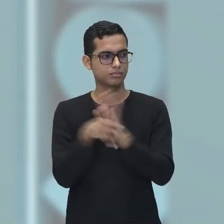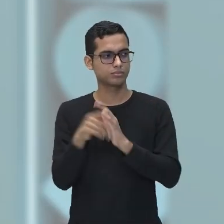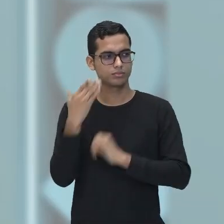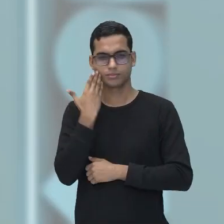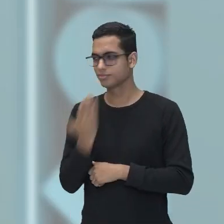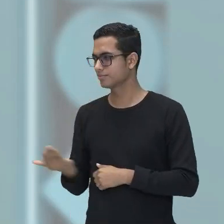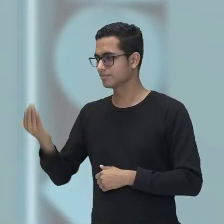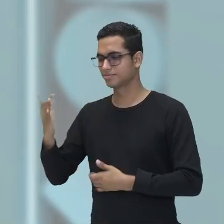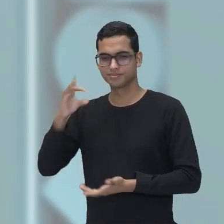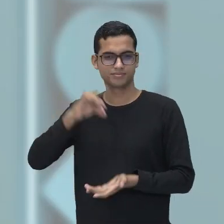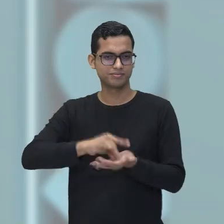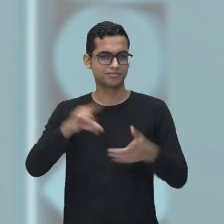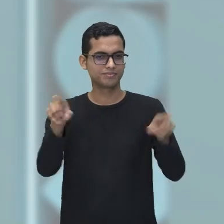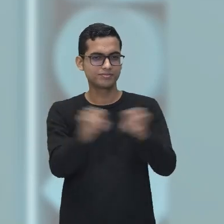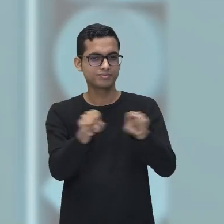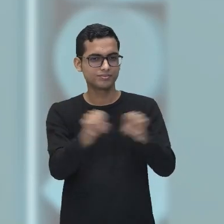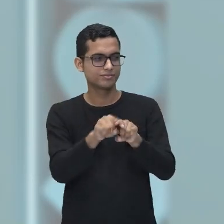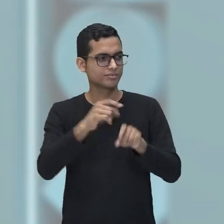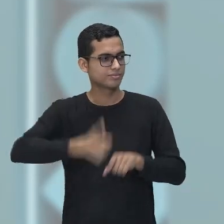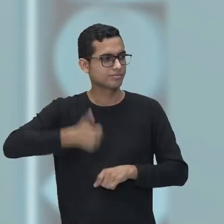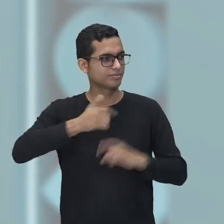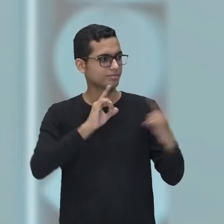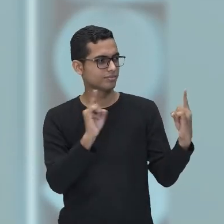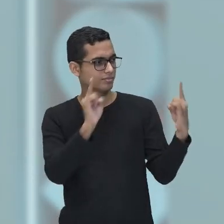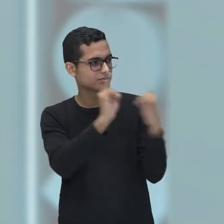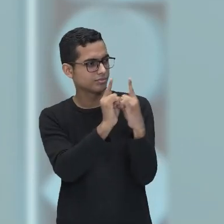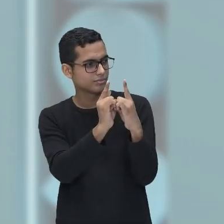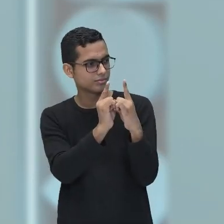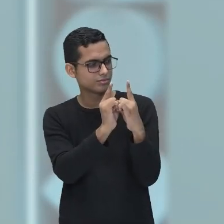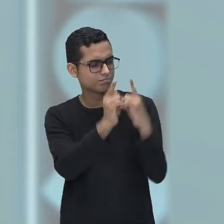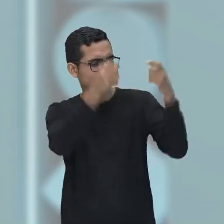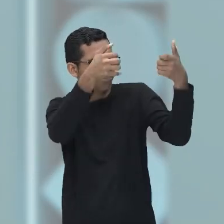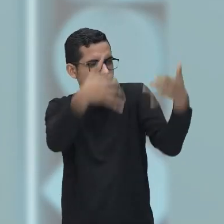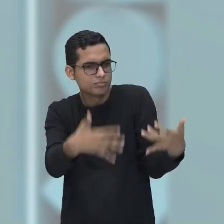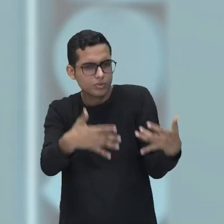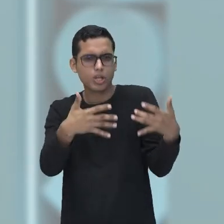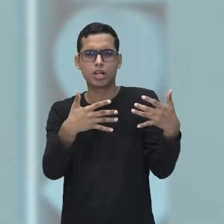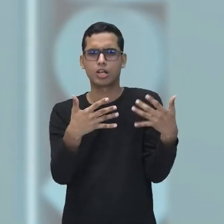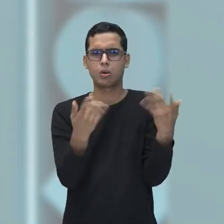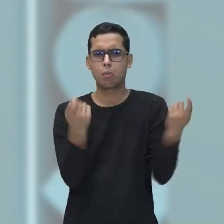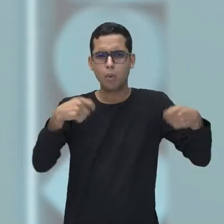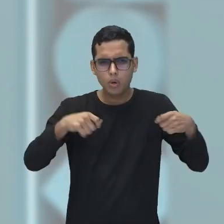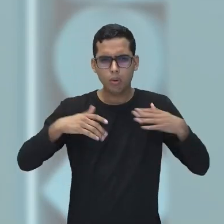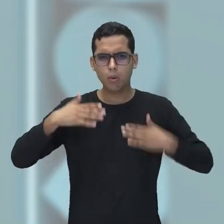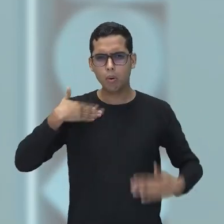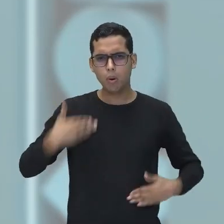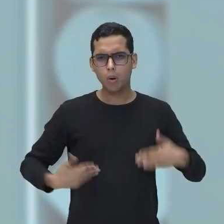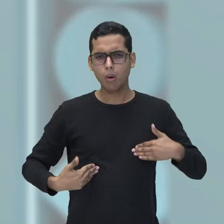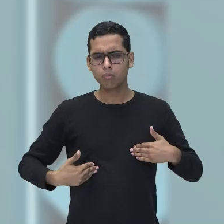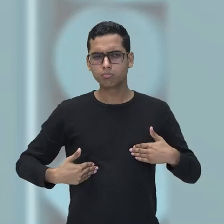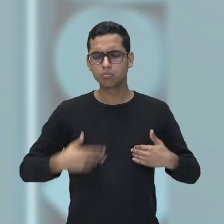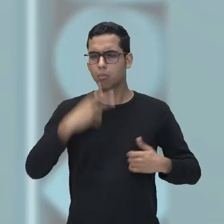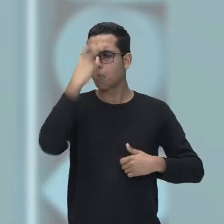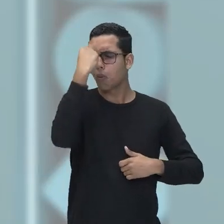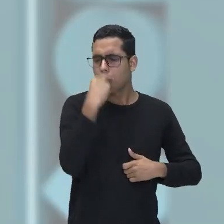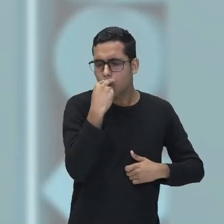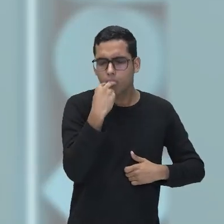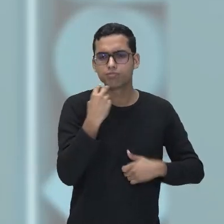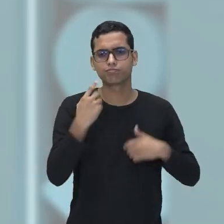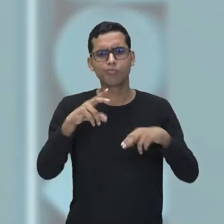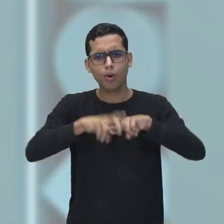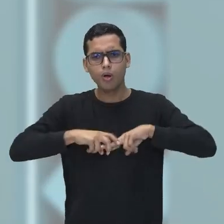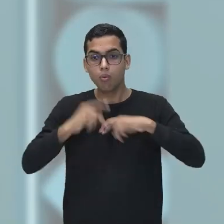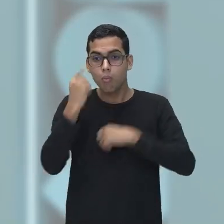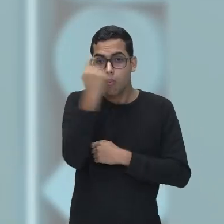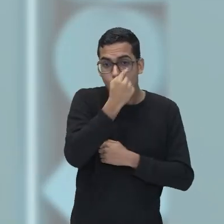aí que não há uma explicação física para aquela cegueira, porque os olhos estão perfeitos, não é? E isso